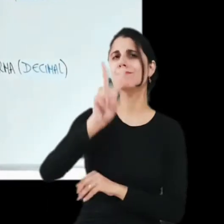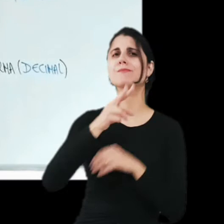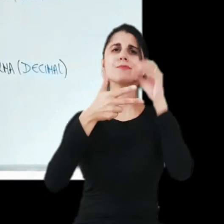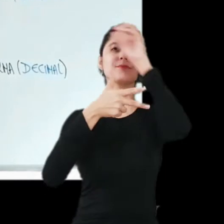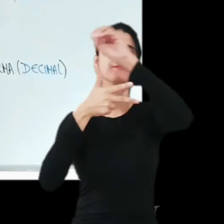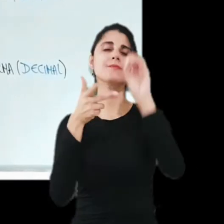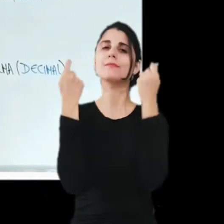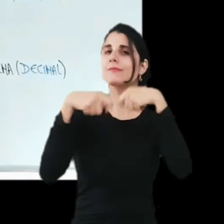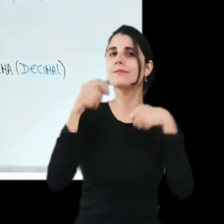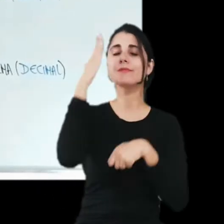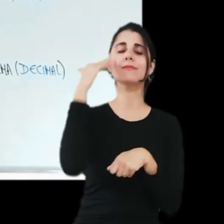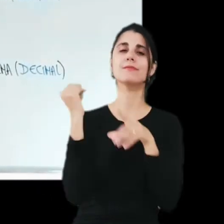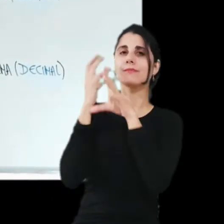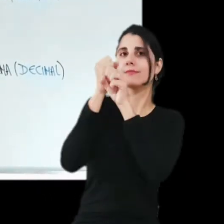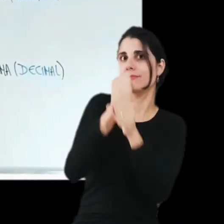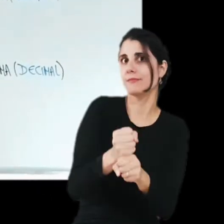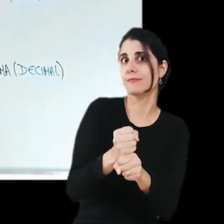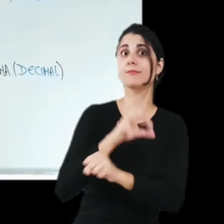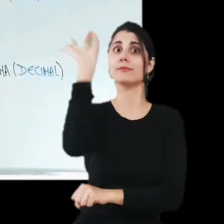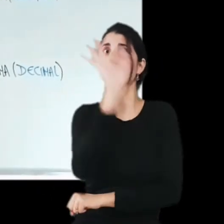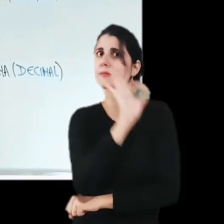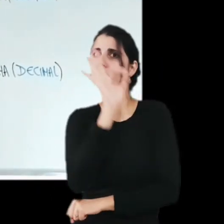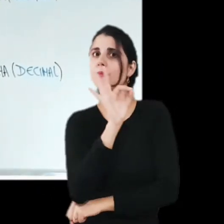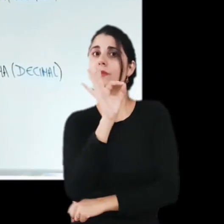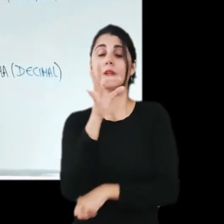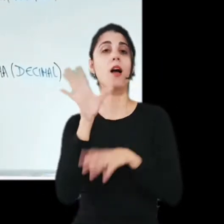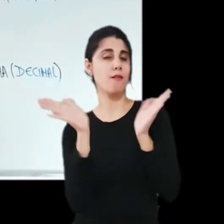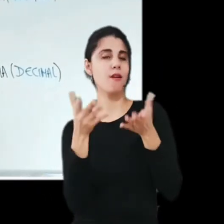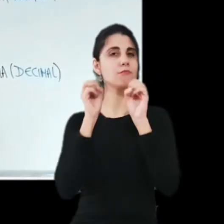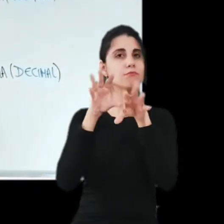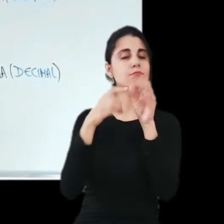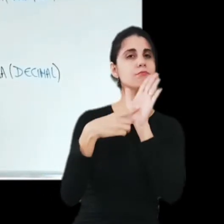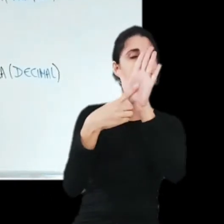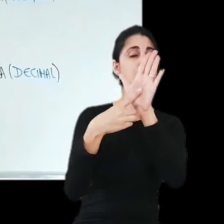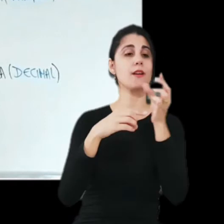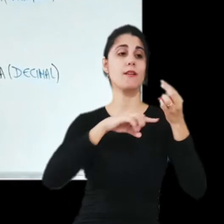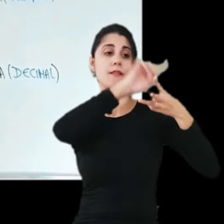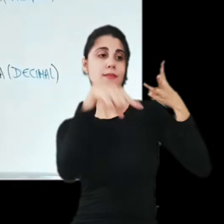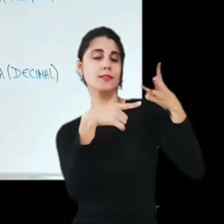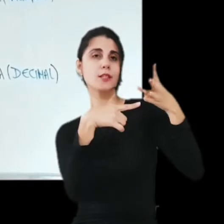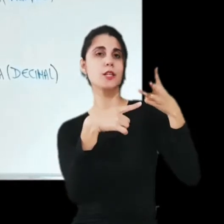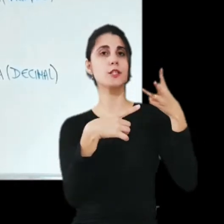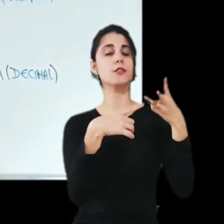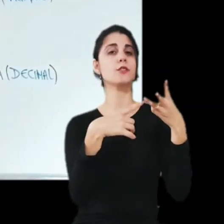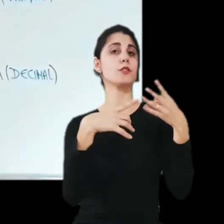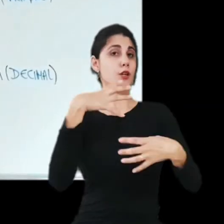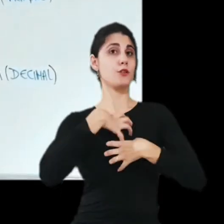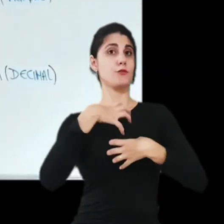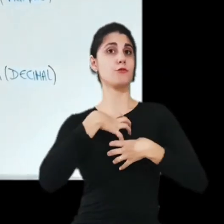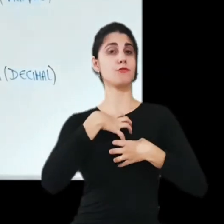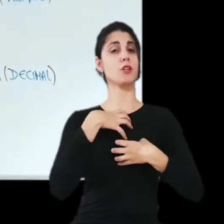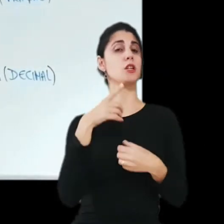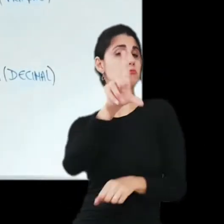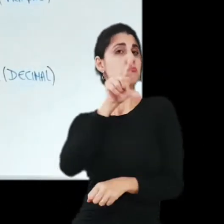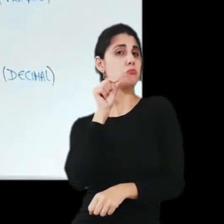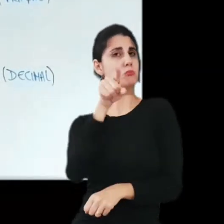que saibamos calcular a porcentagem. Vou te passar hoje 3 formas de resolução. Escolha a que você